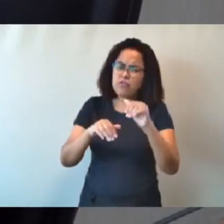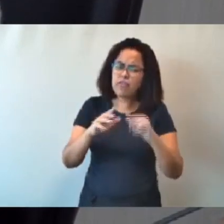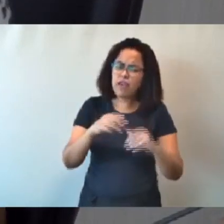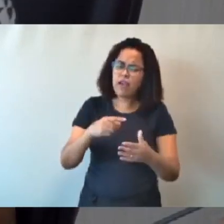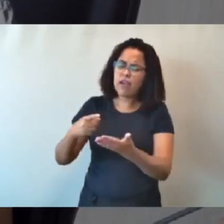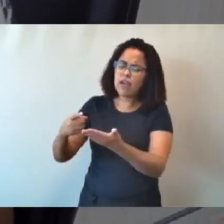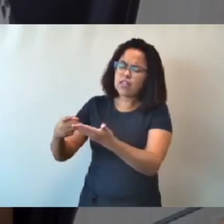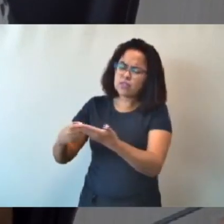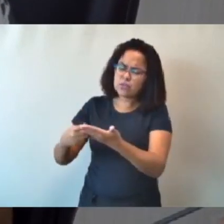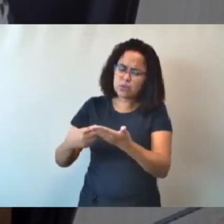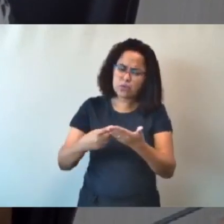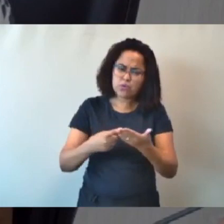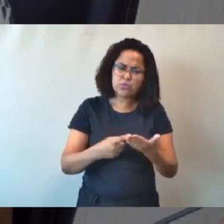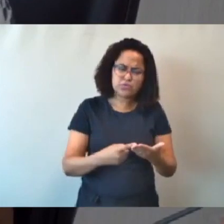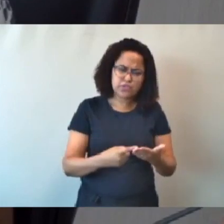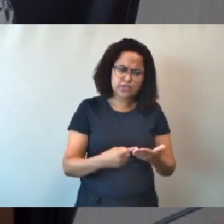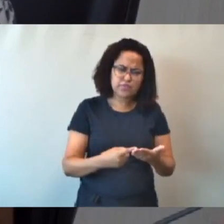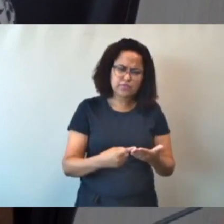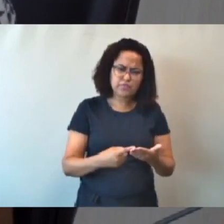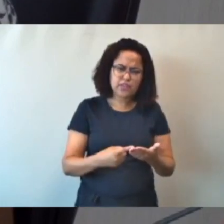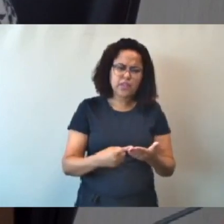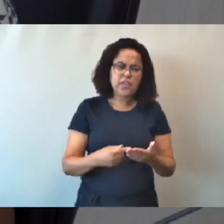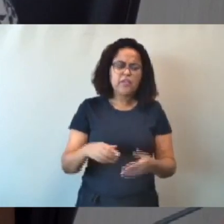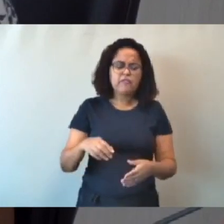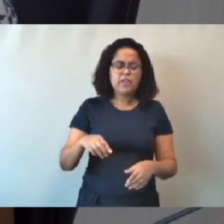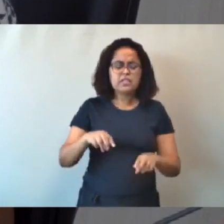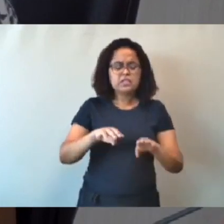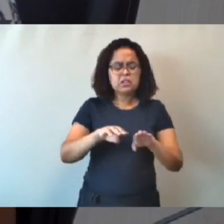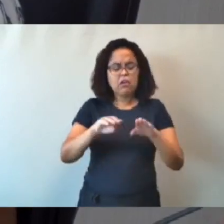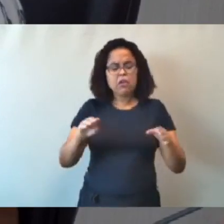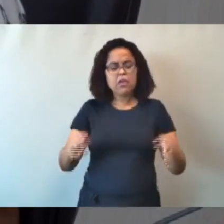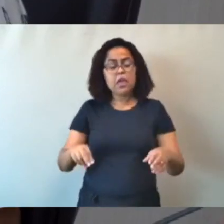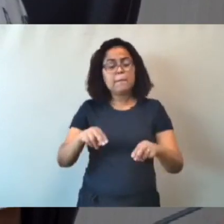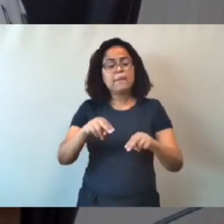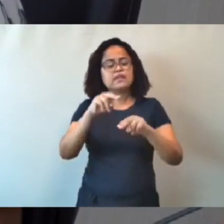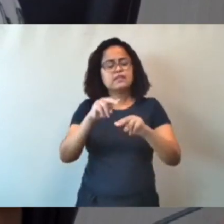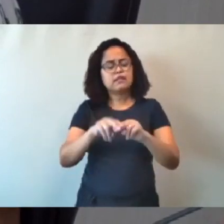que todos compôssem a mesa conosco aqui, viu? Por favor.